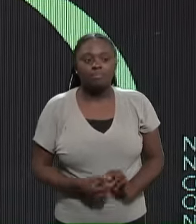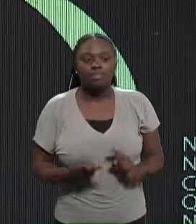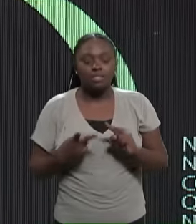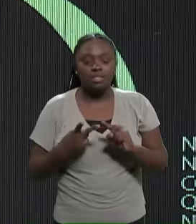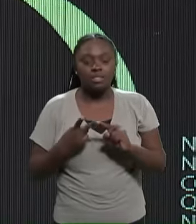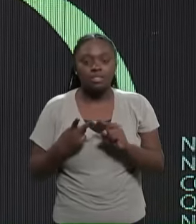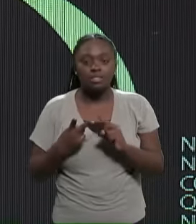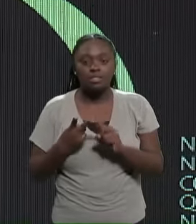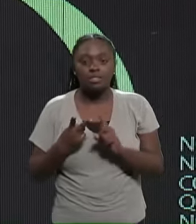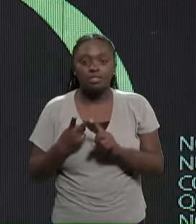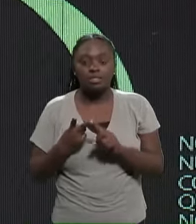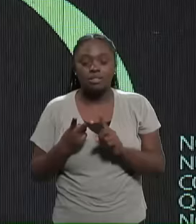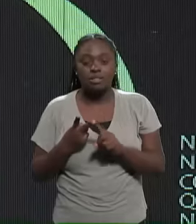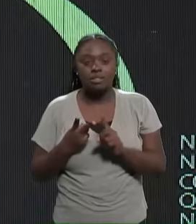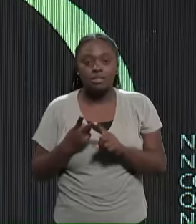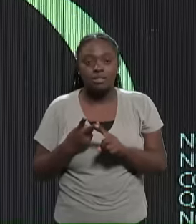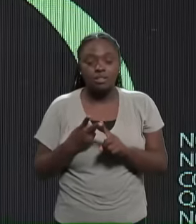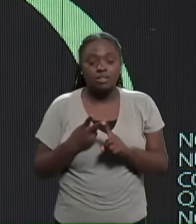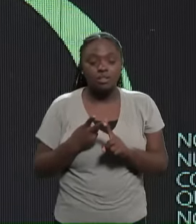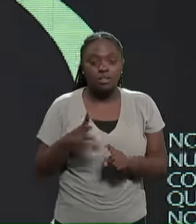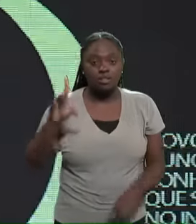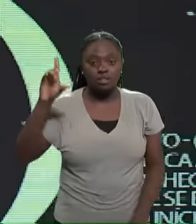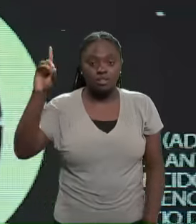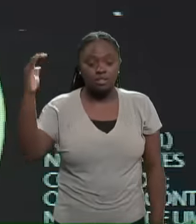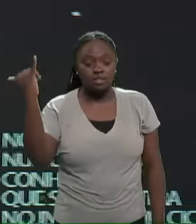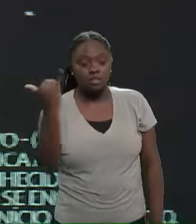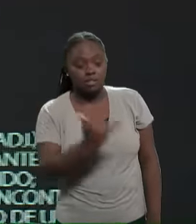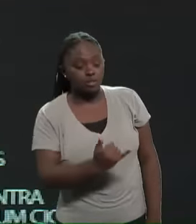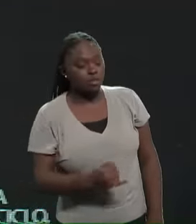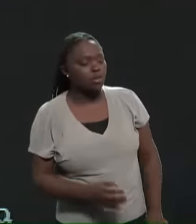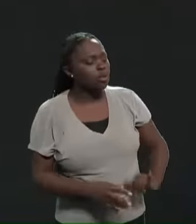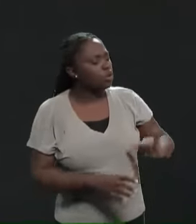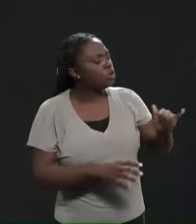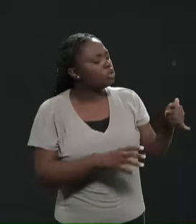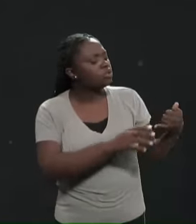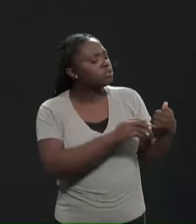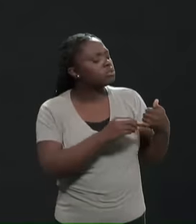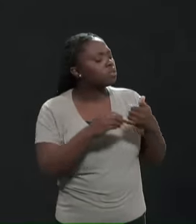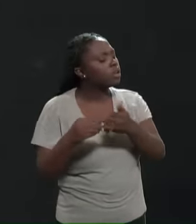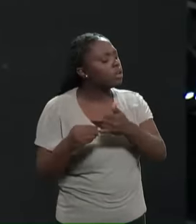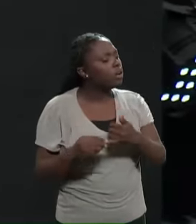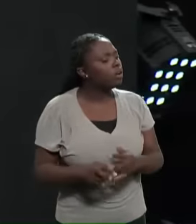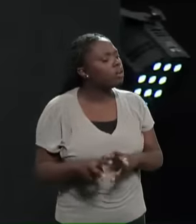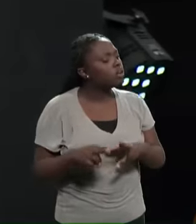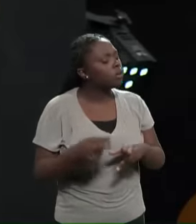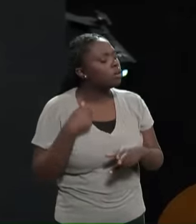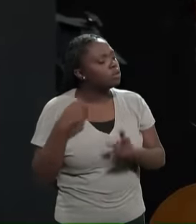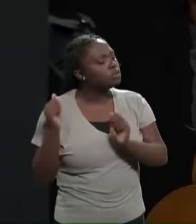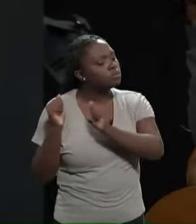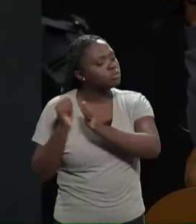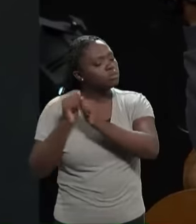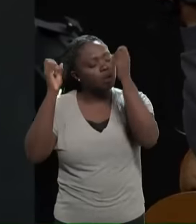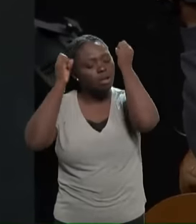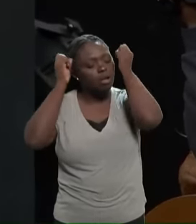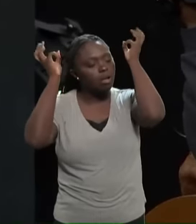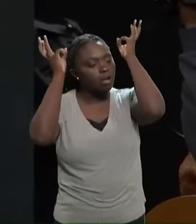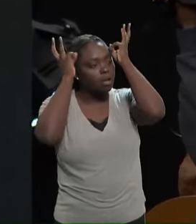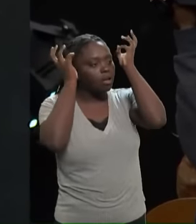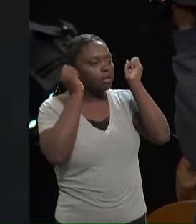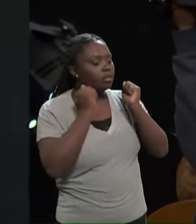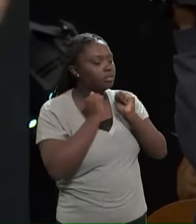Segundo, Deus falou para Josué: Josué, como fui com Moisés, eu serei